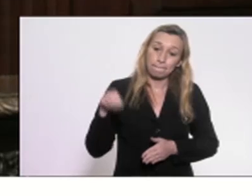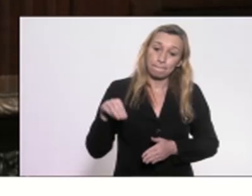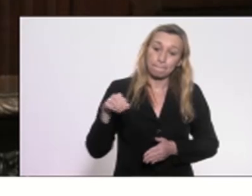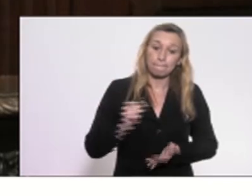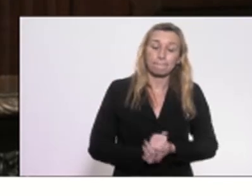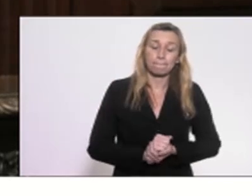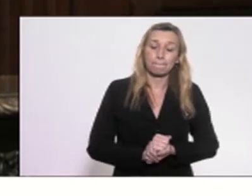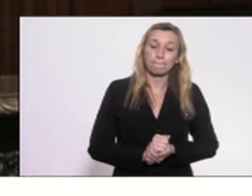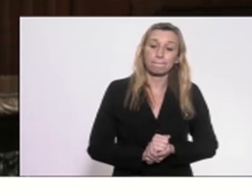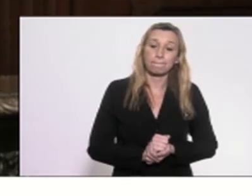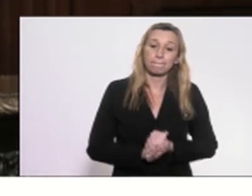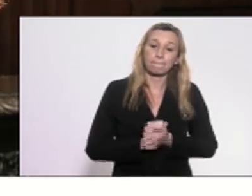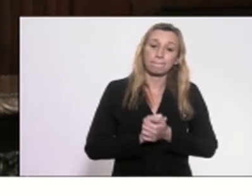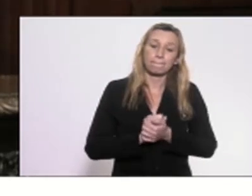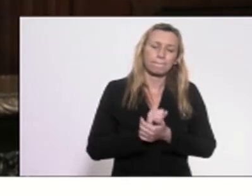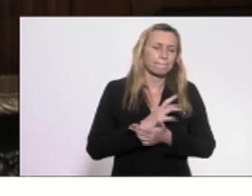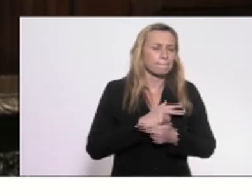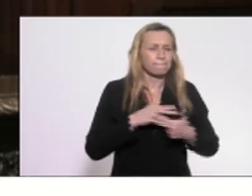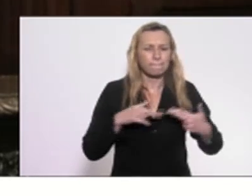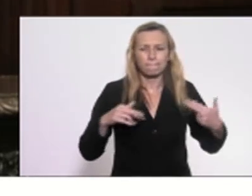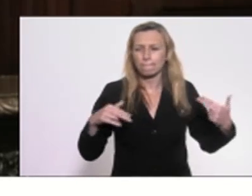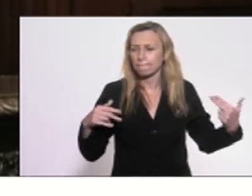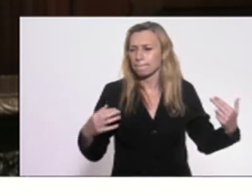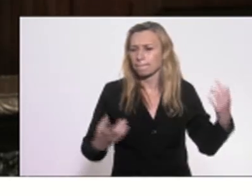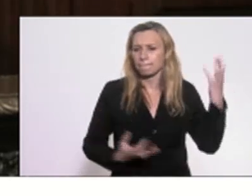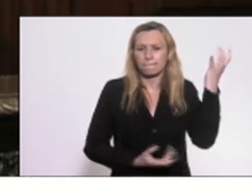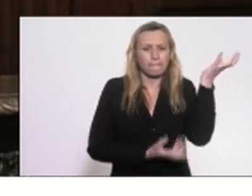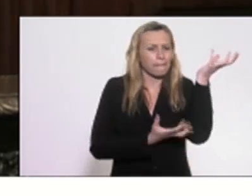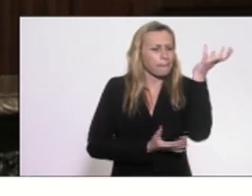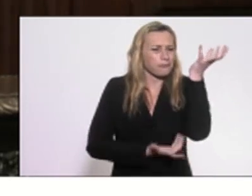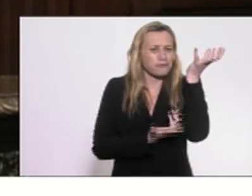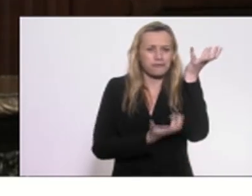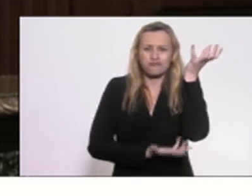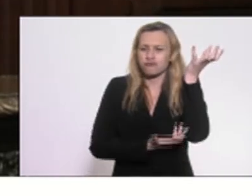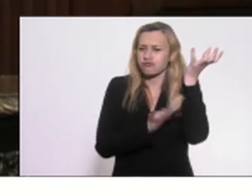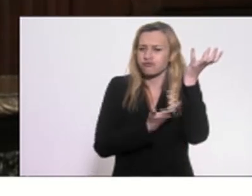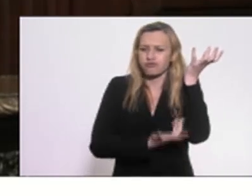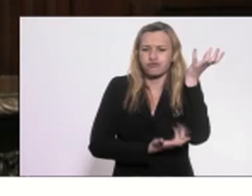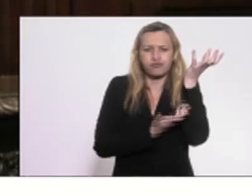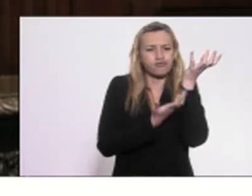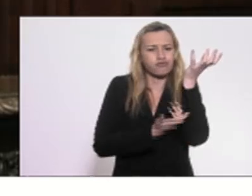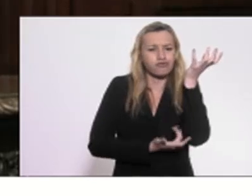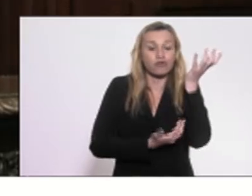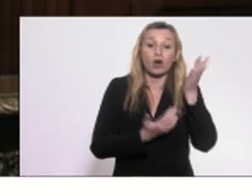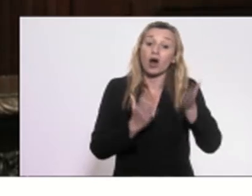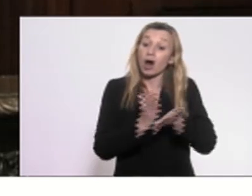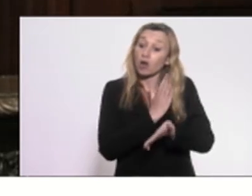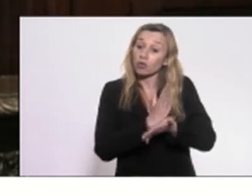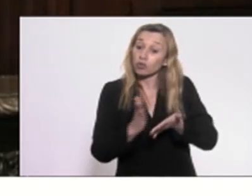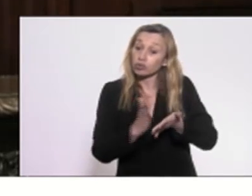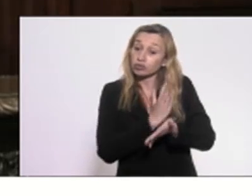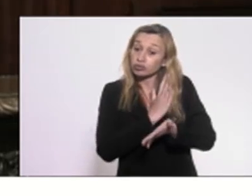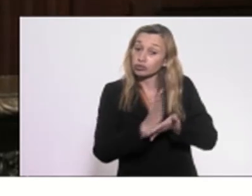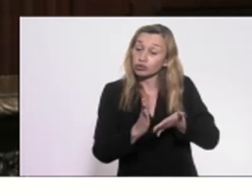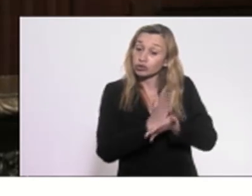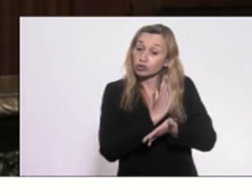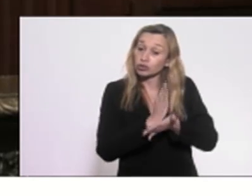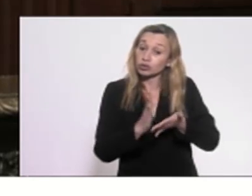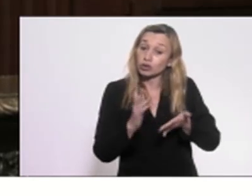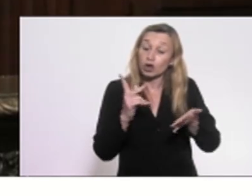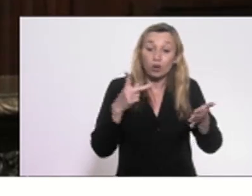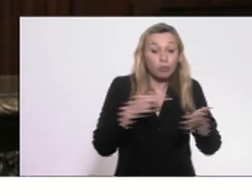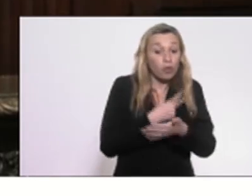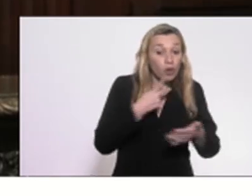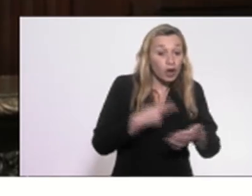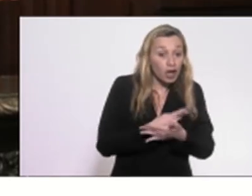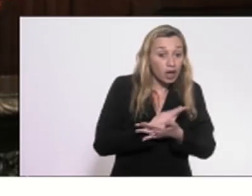há muitas queimadas, muitos incêndios. Alguns por descuidos, função de